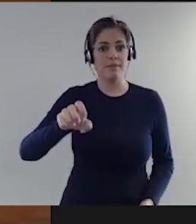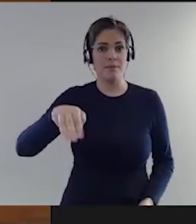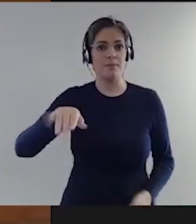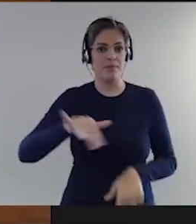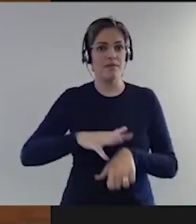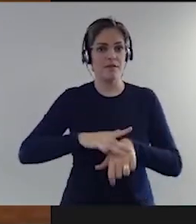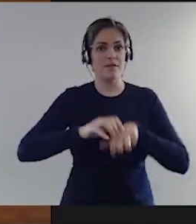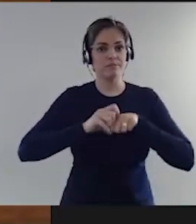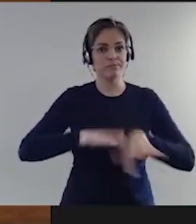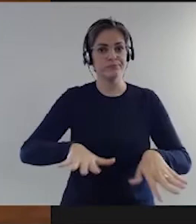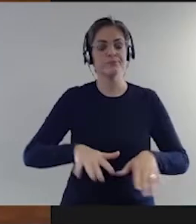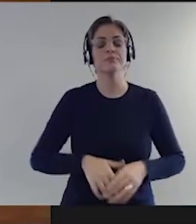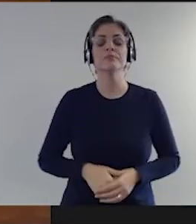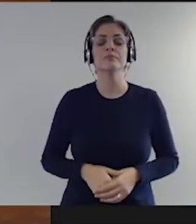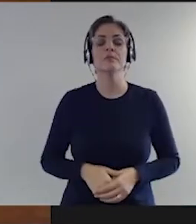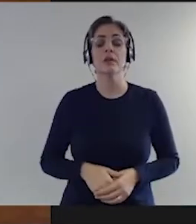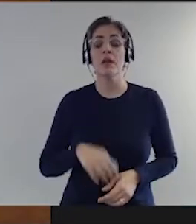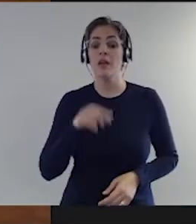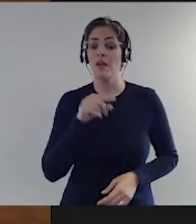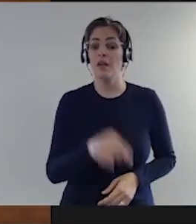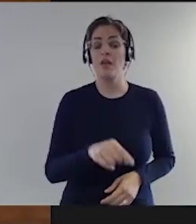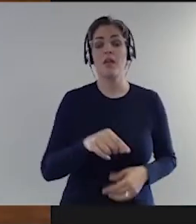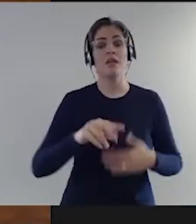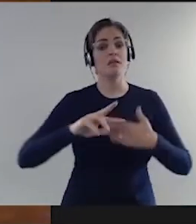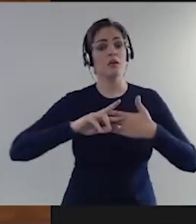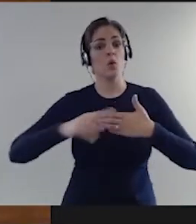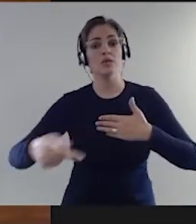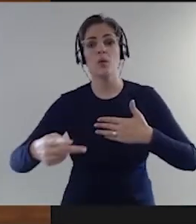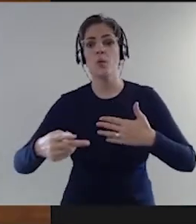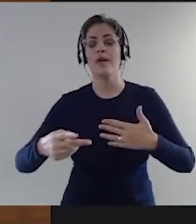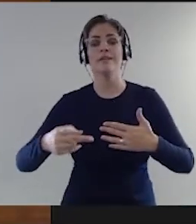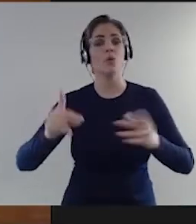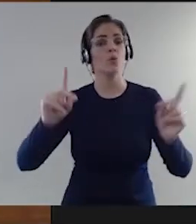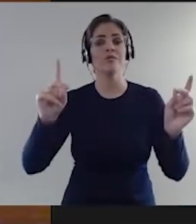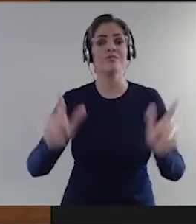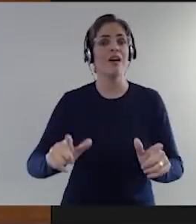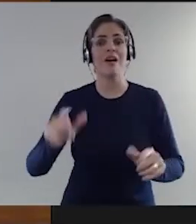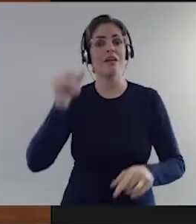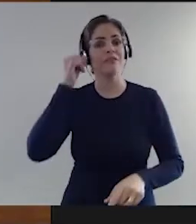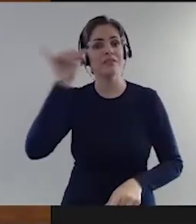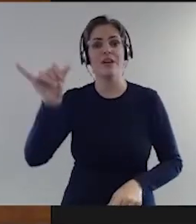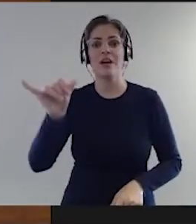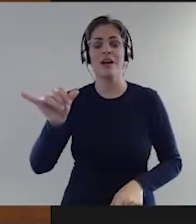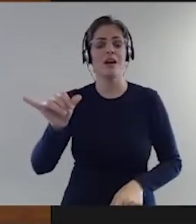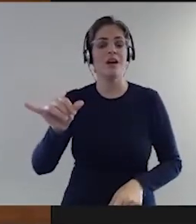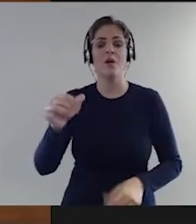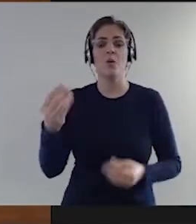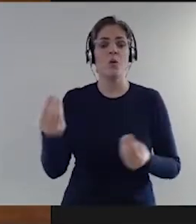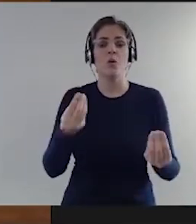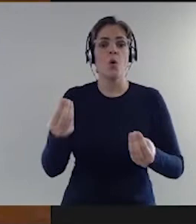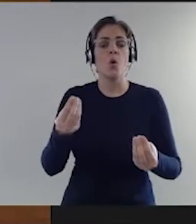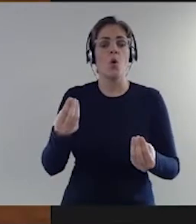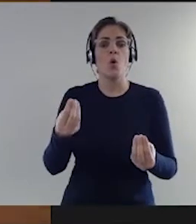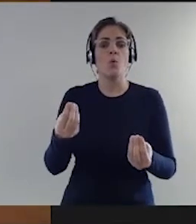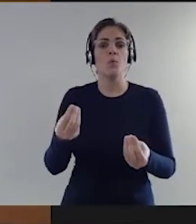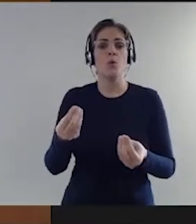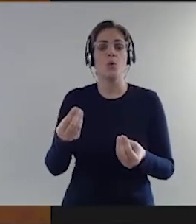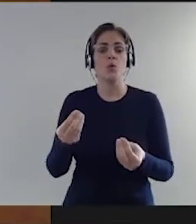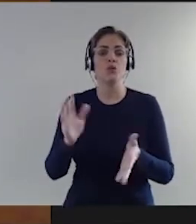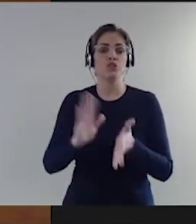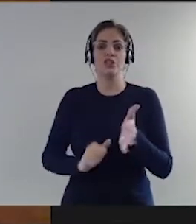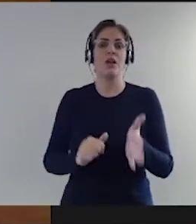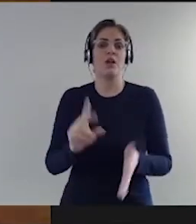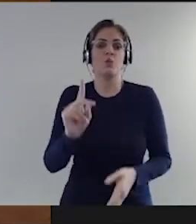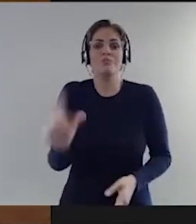continua, cujos efeitos não era possível evitar ou impedir. Vale dizer, não